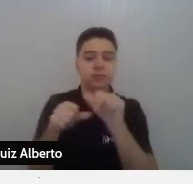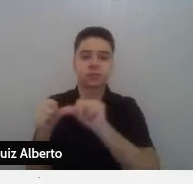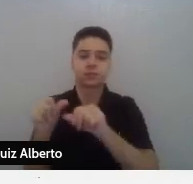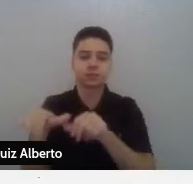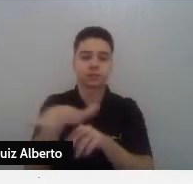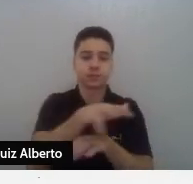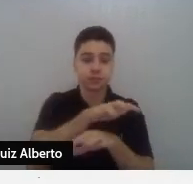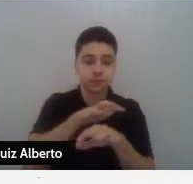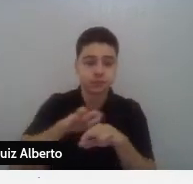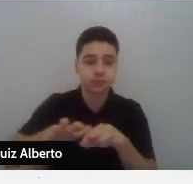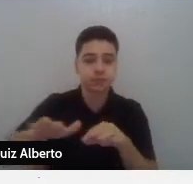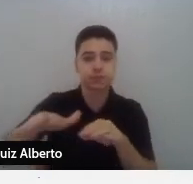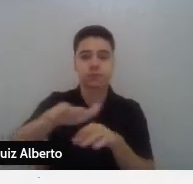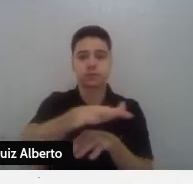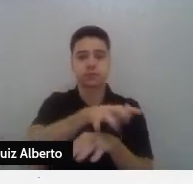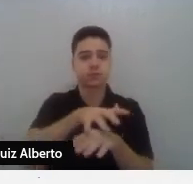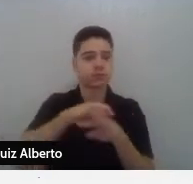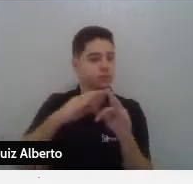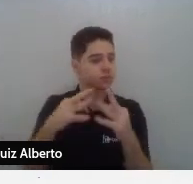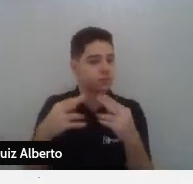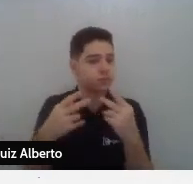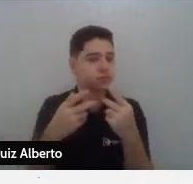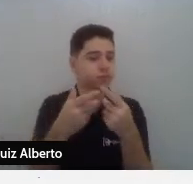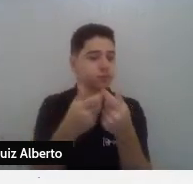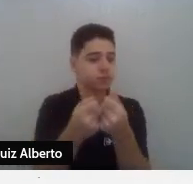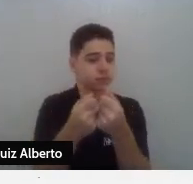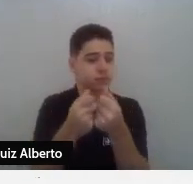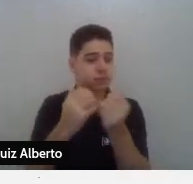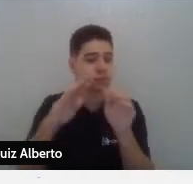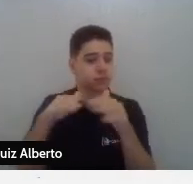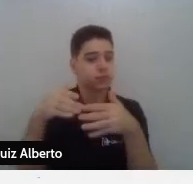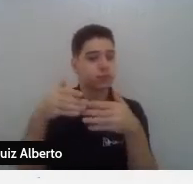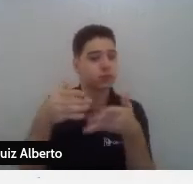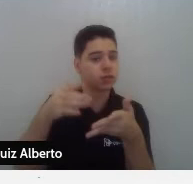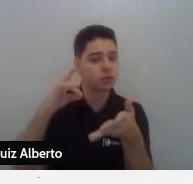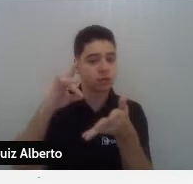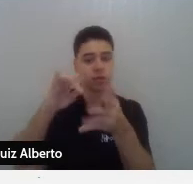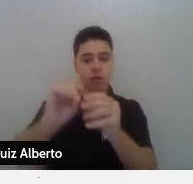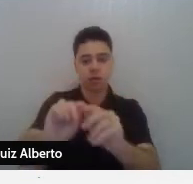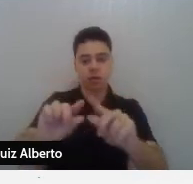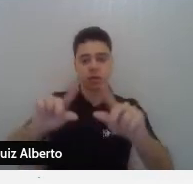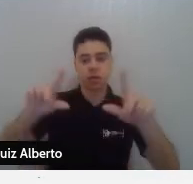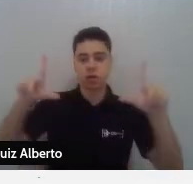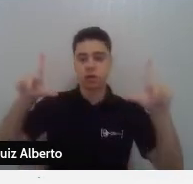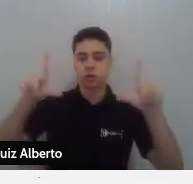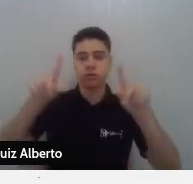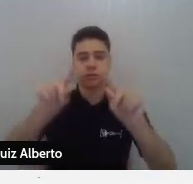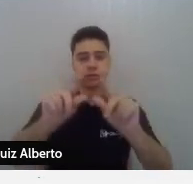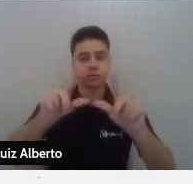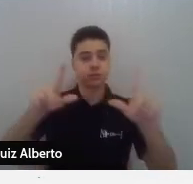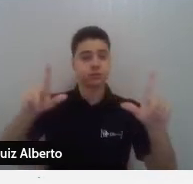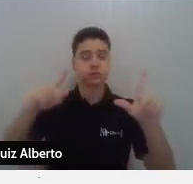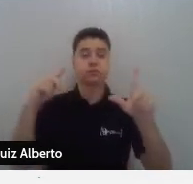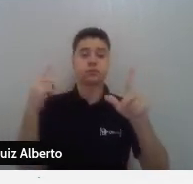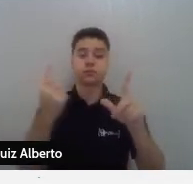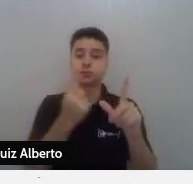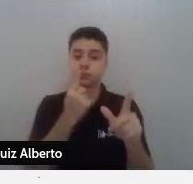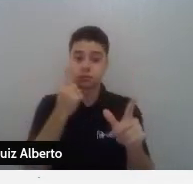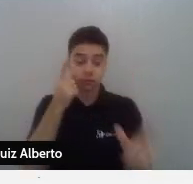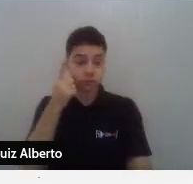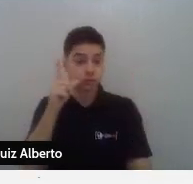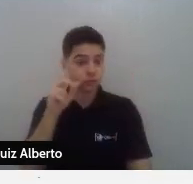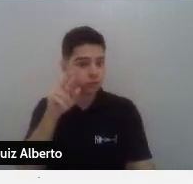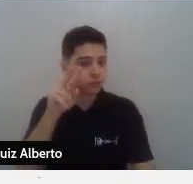ambiente. Então, isso que é a realidade aumentada, né? A gente